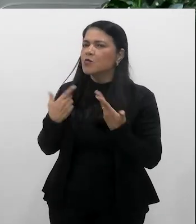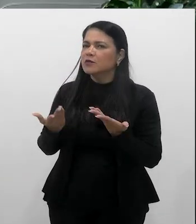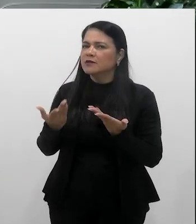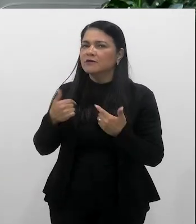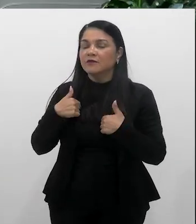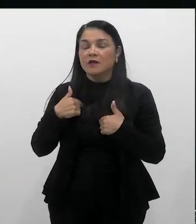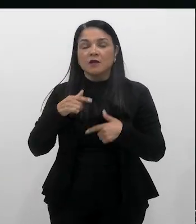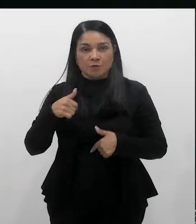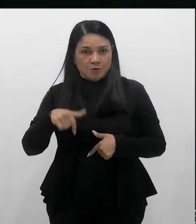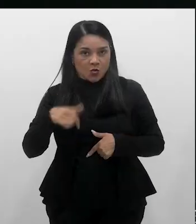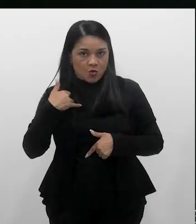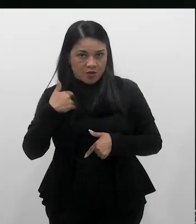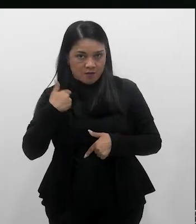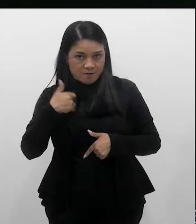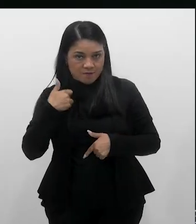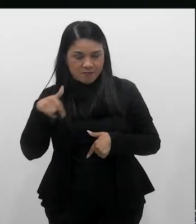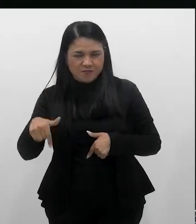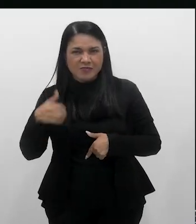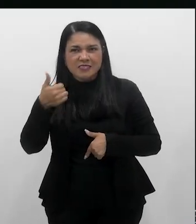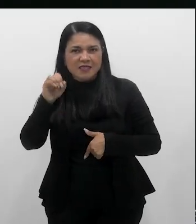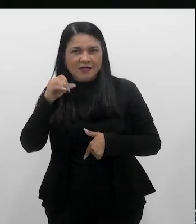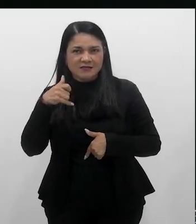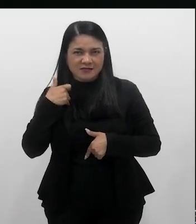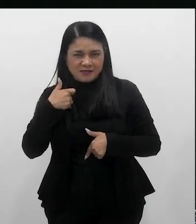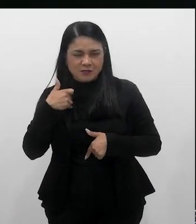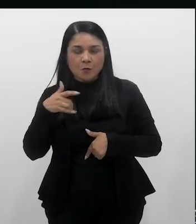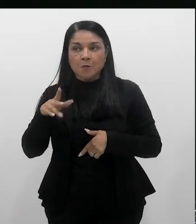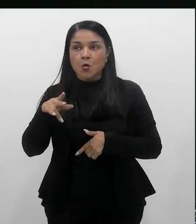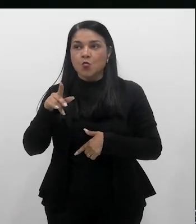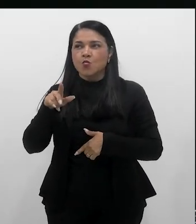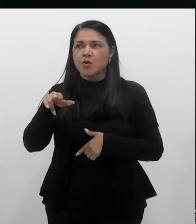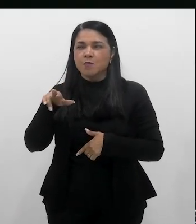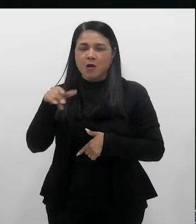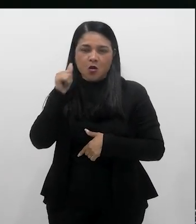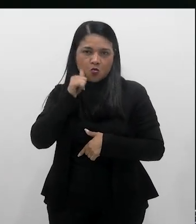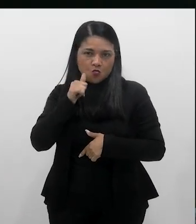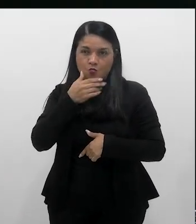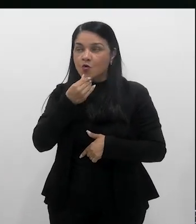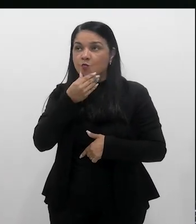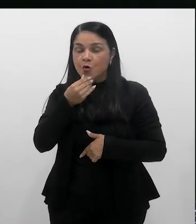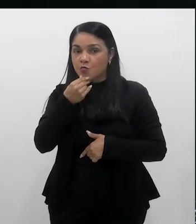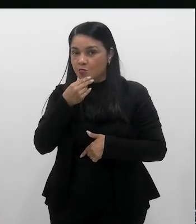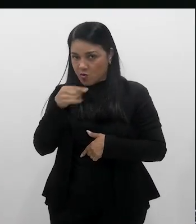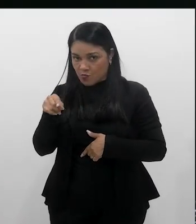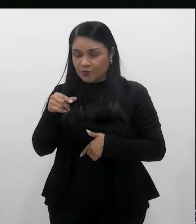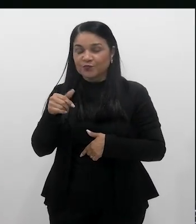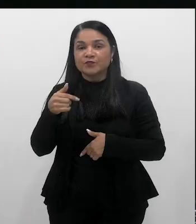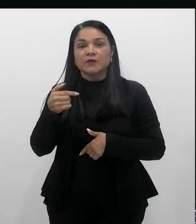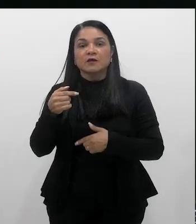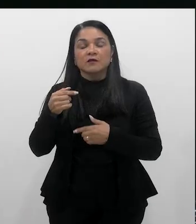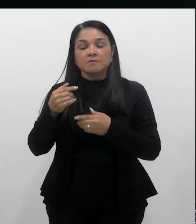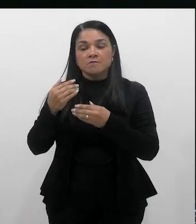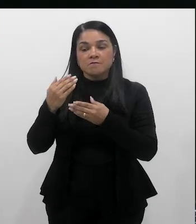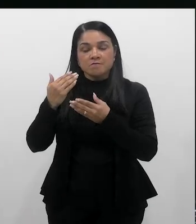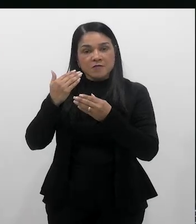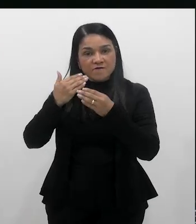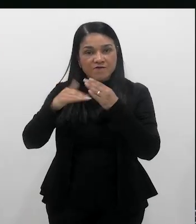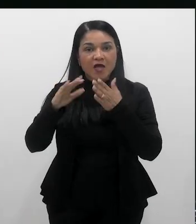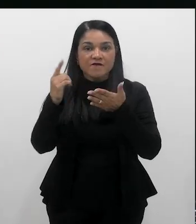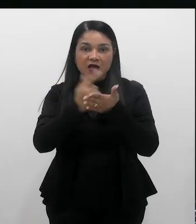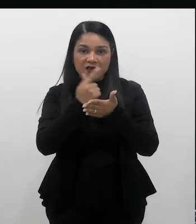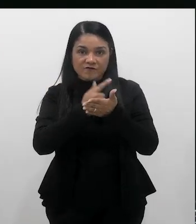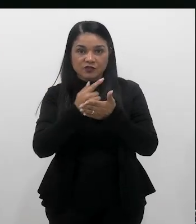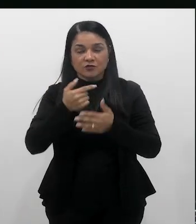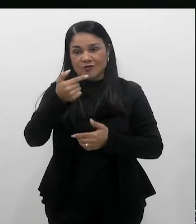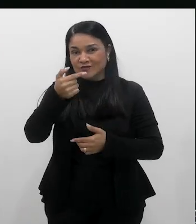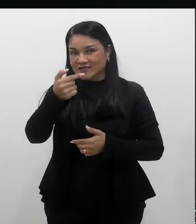um irmão que já morava aqui no Rio, ele já tinha 20, então ele mandava lá para mim, tá? Nós somos 7 irmãos, eu sou o último,